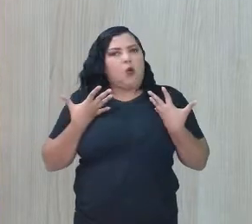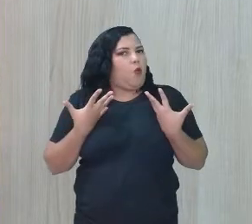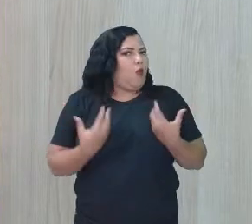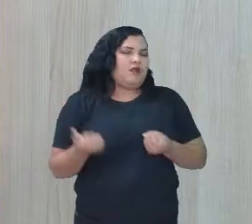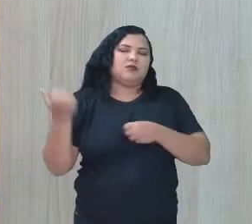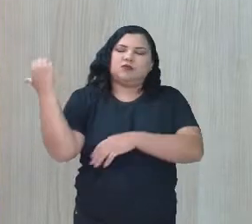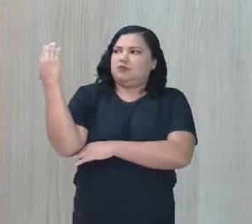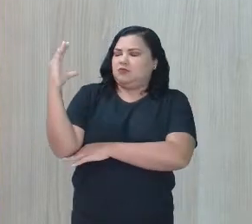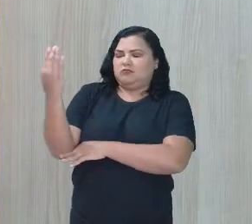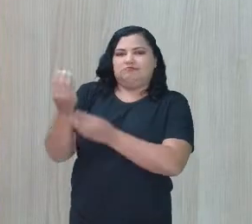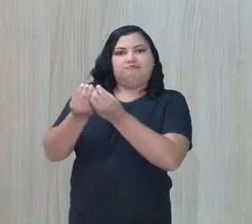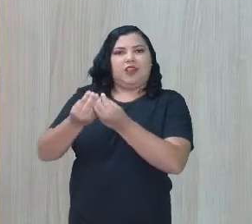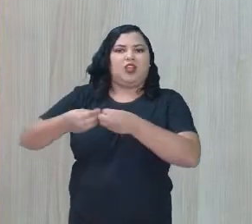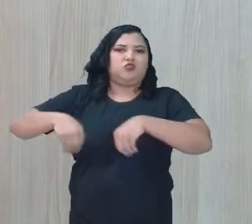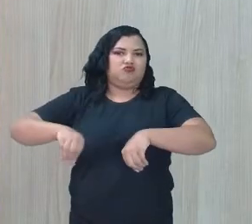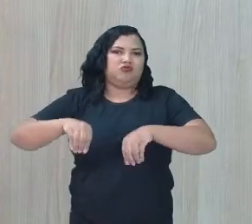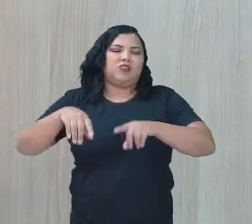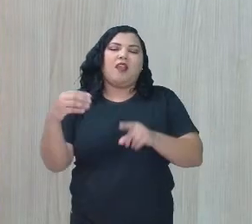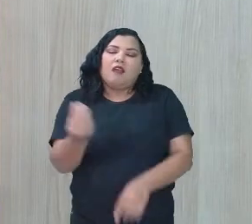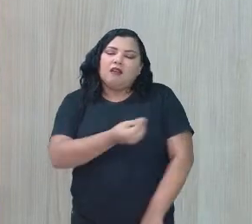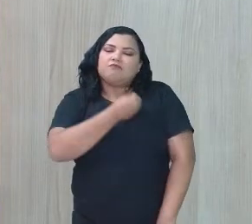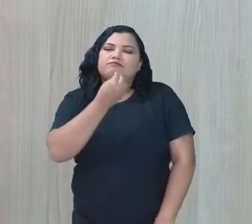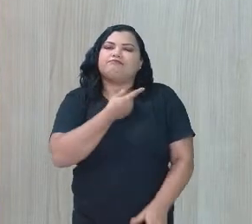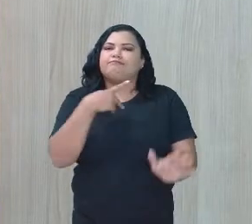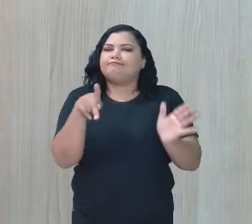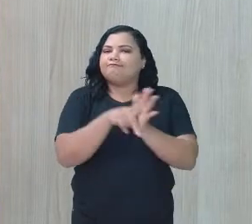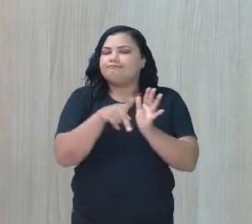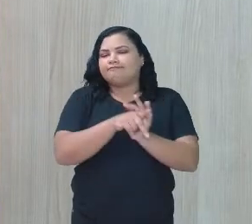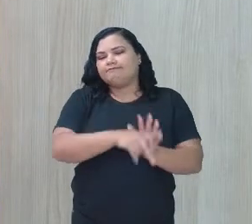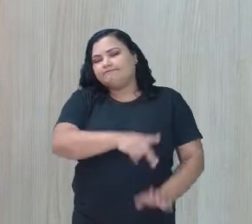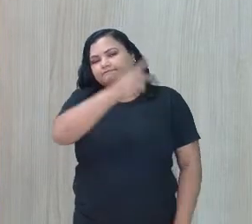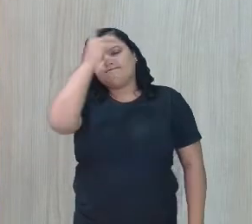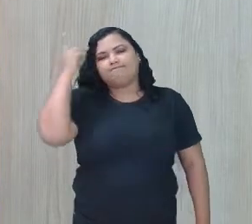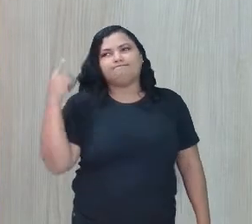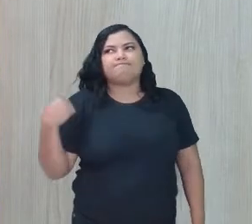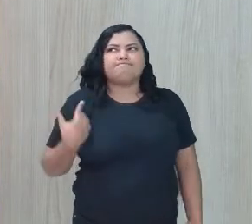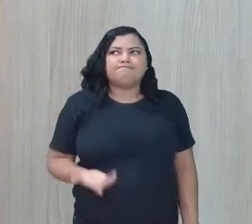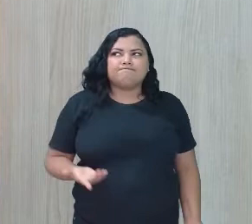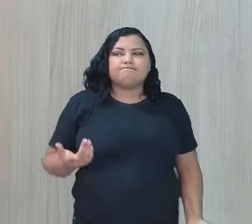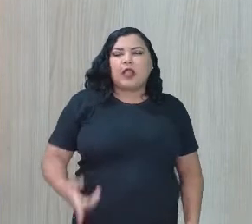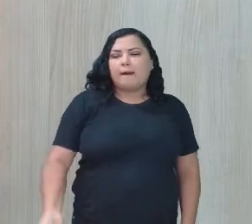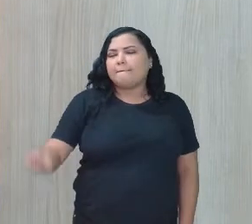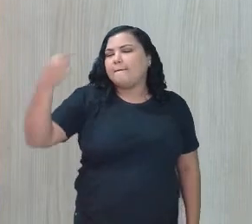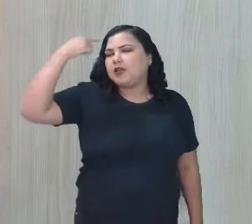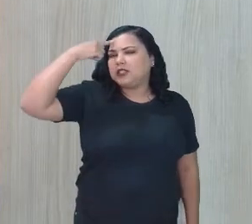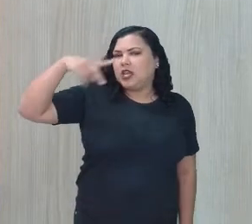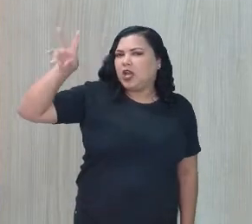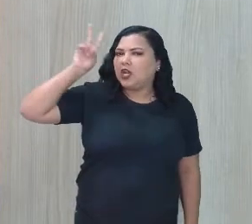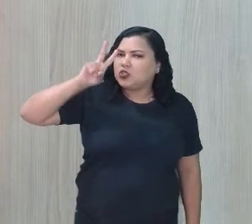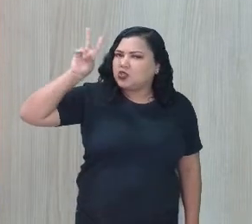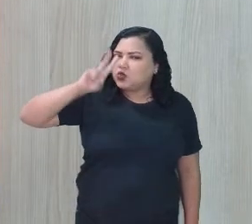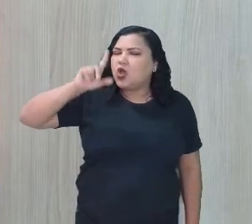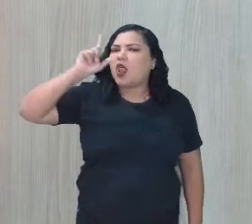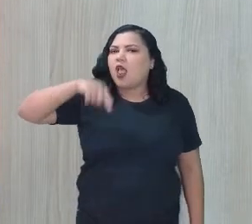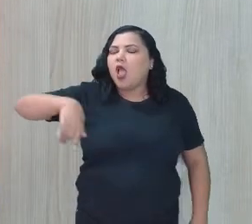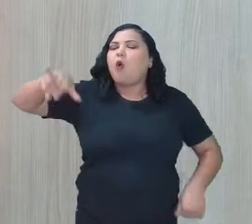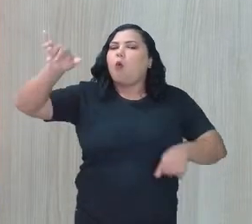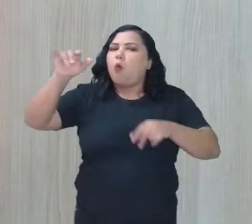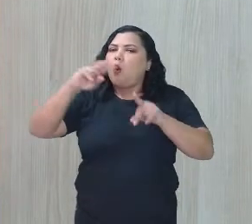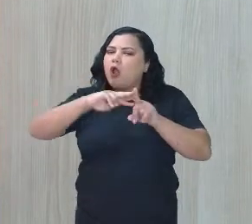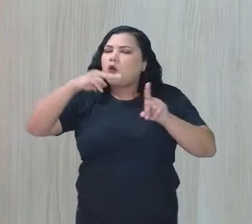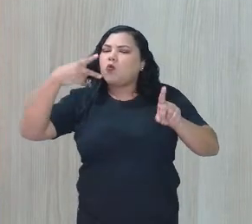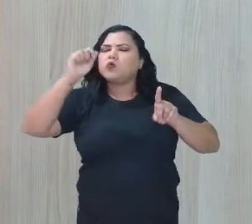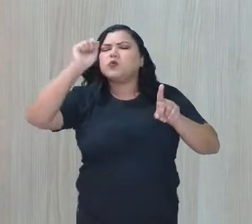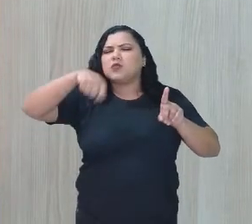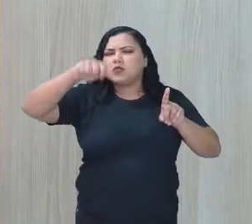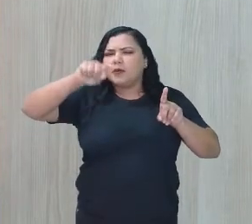ciência, que prejudiquem a vida social, sabe? Então, é isso, a gente vai estar sempre pensando, e a história é um instrumento, é uma ciência